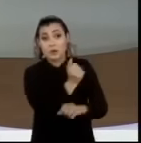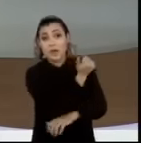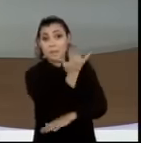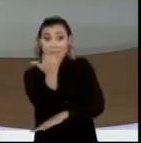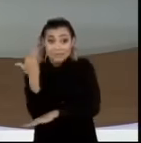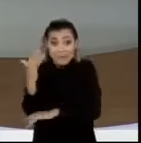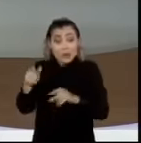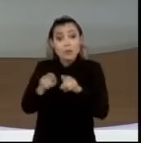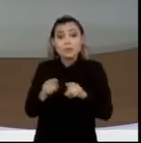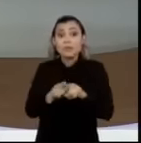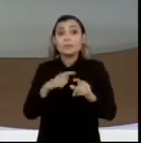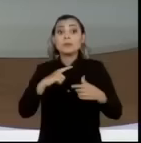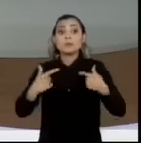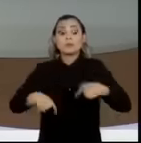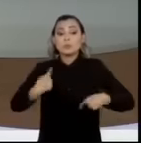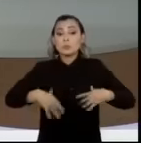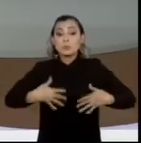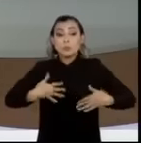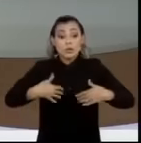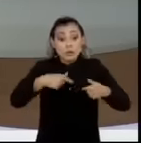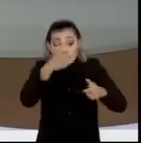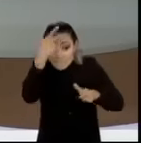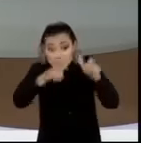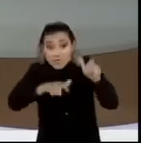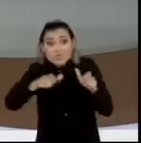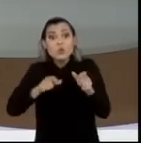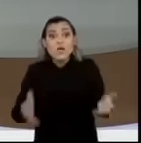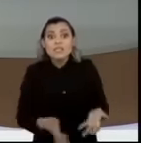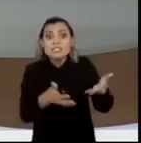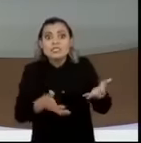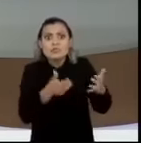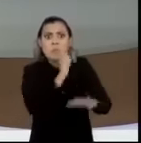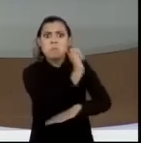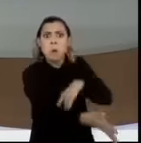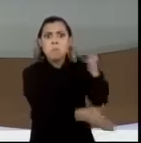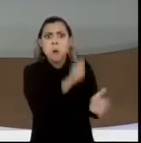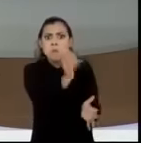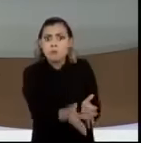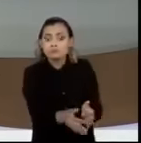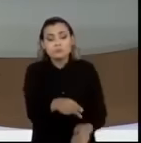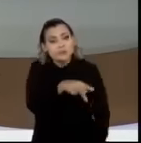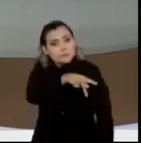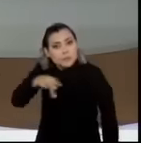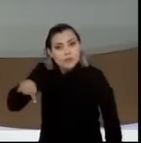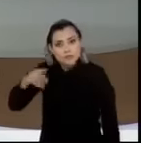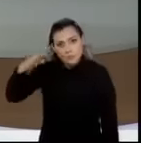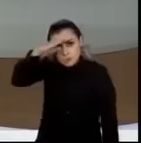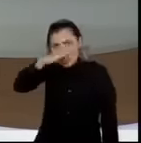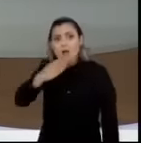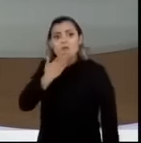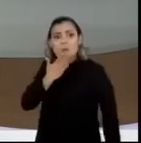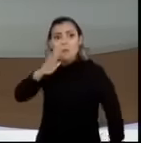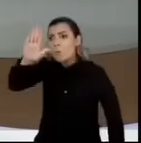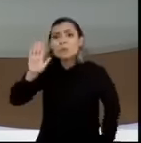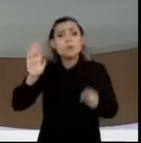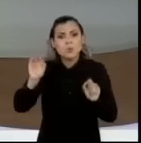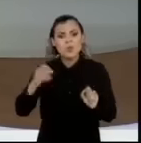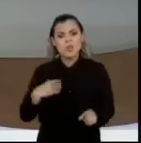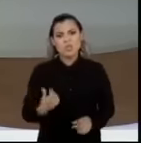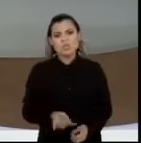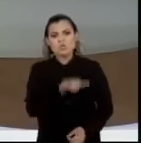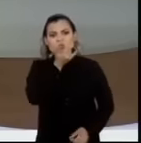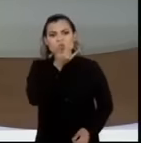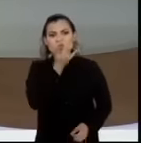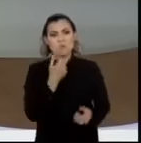e, segundo muitas pessoas, incentivar o desmatamento, o presidente prometeu tolerância zero com o desmate